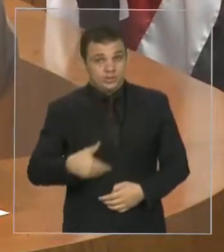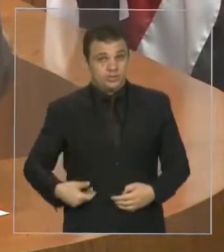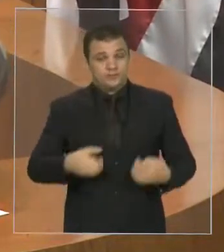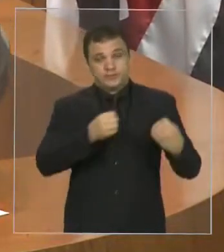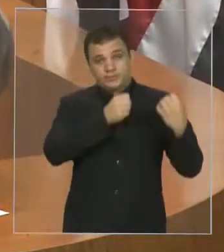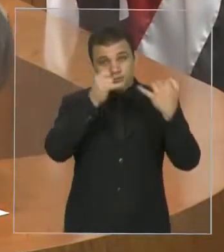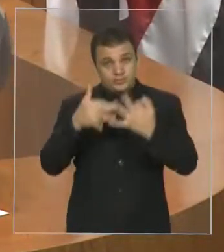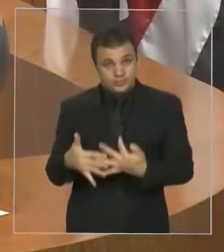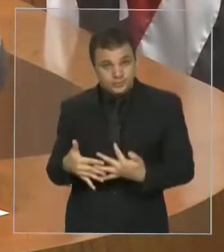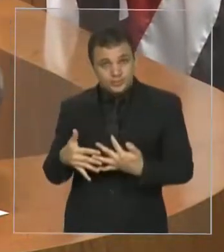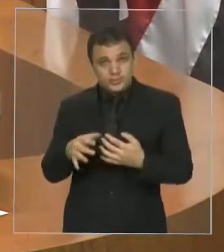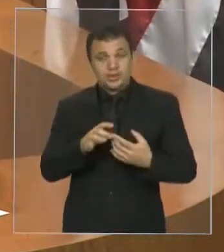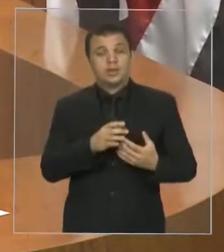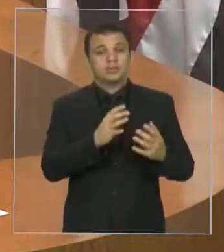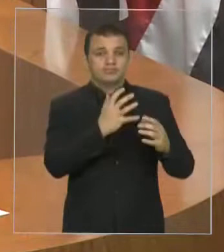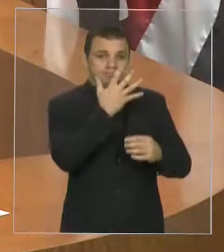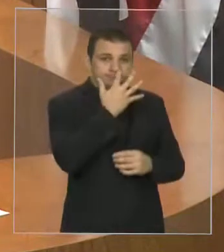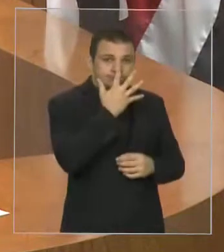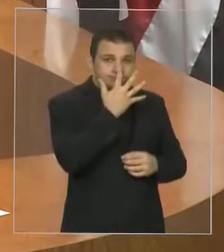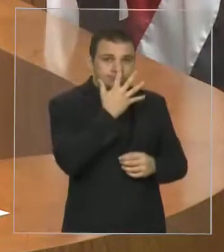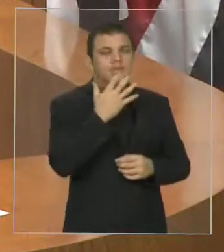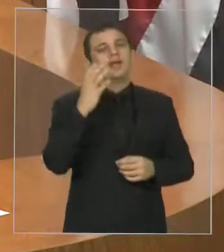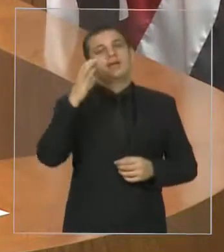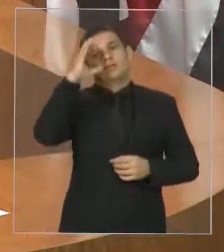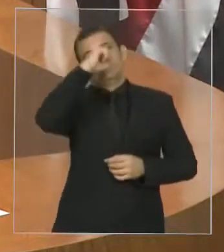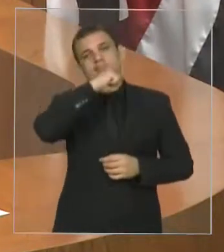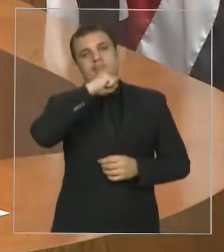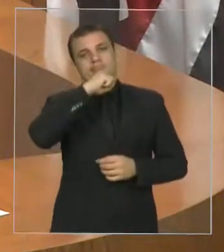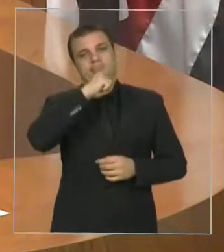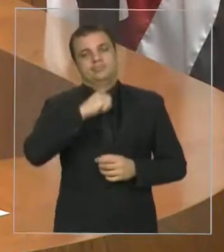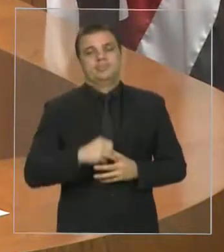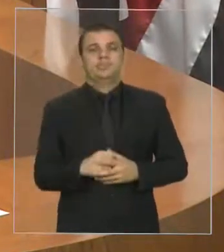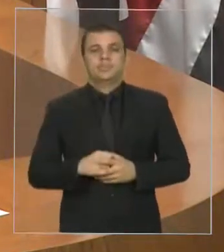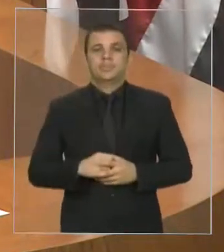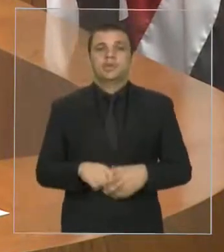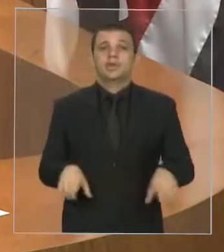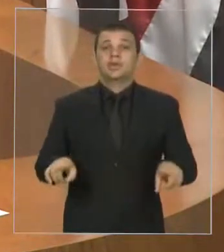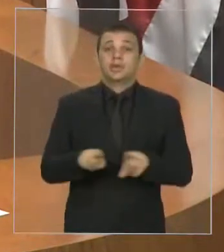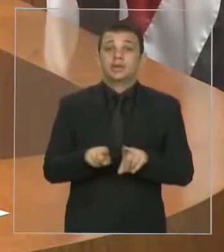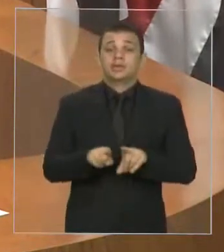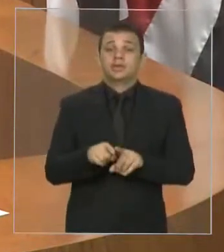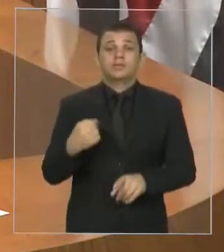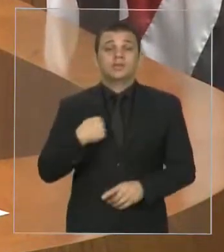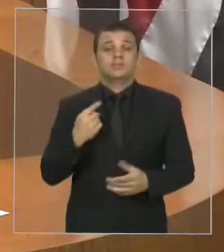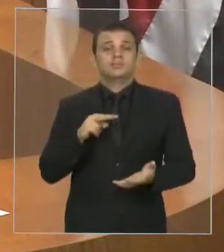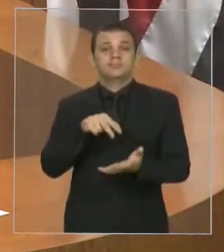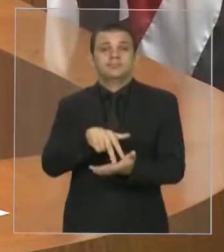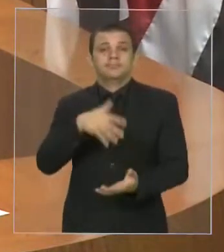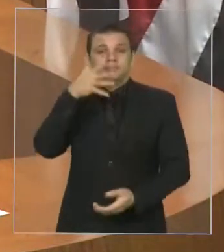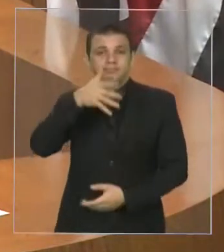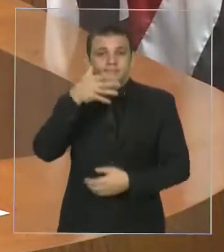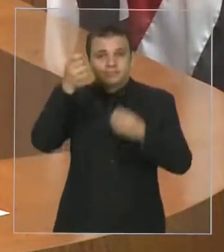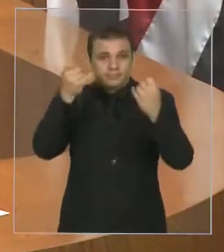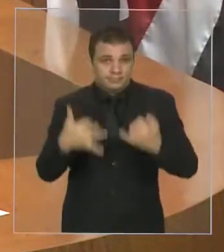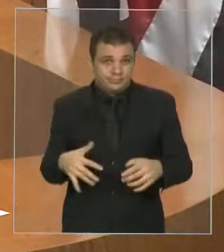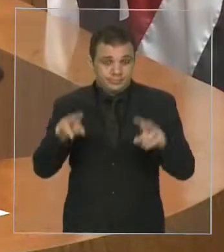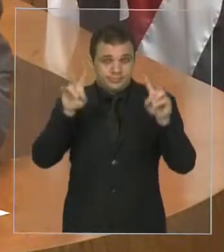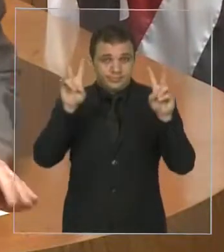que aconteceu naquela situação. E eu não viria a esta tribuna tratar desse assunto